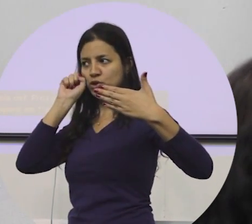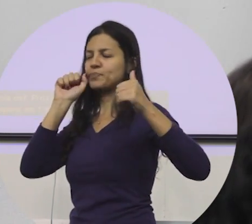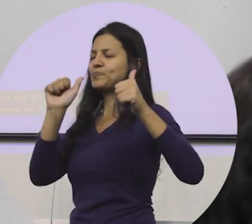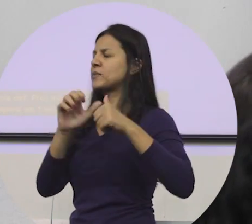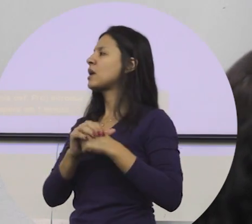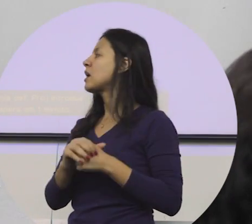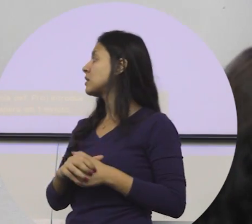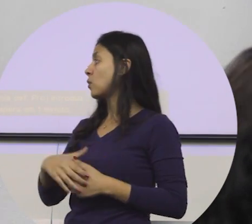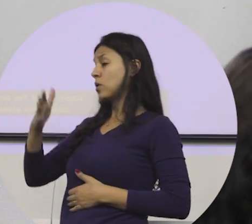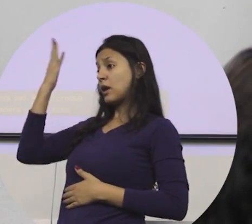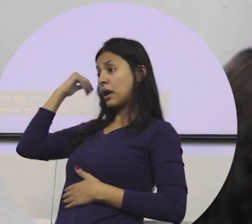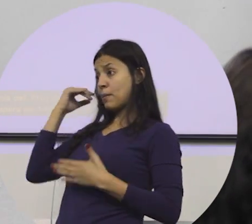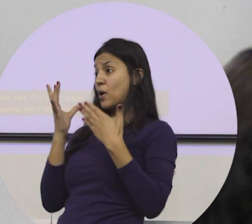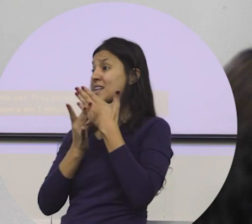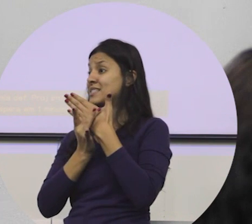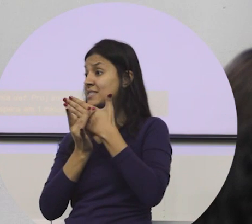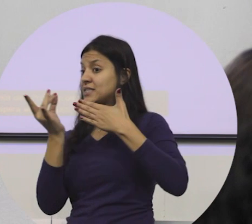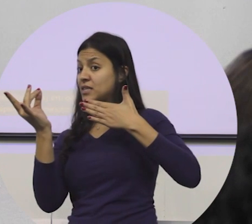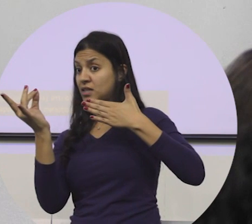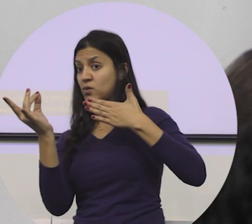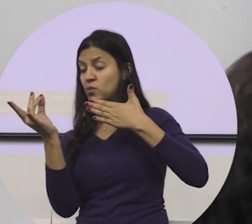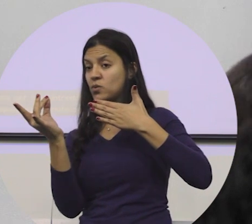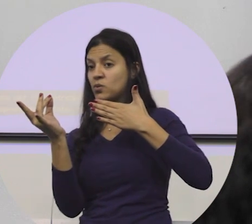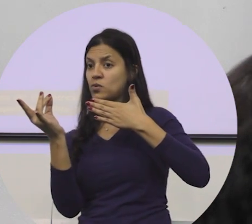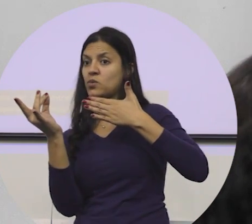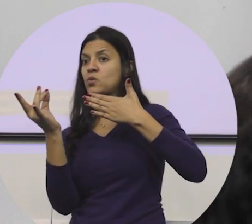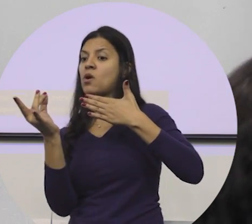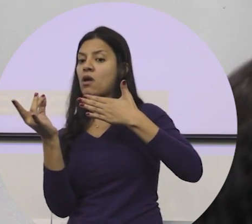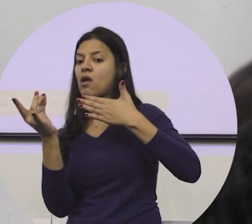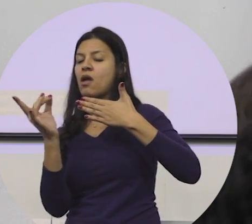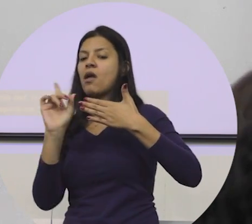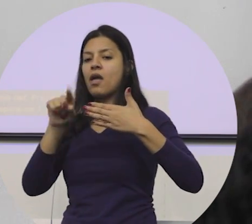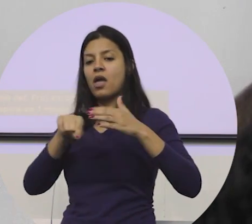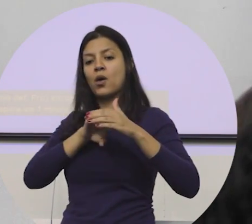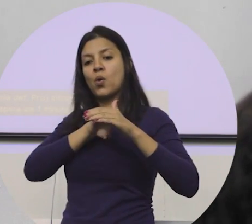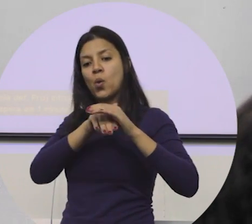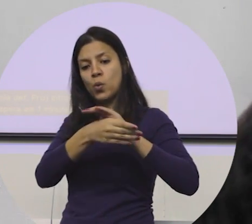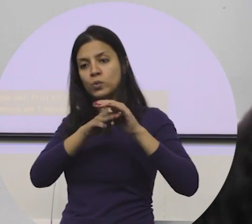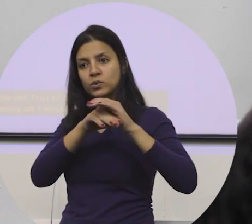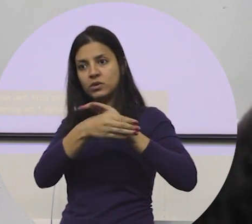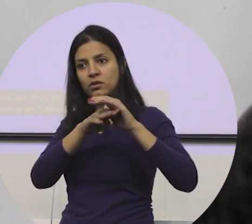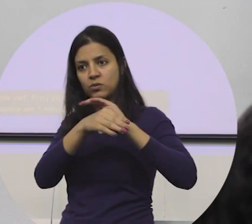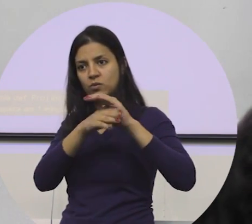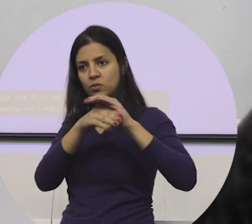aqui embaixo, o signo naquela época era o conceito